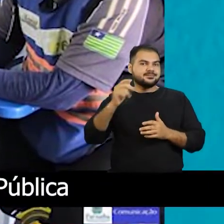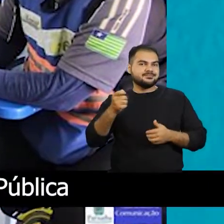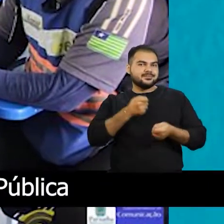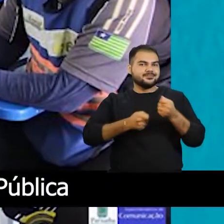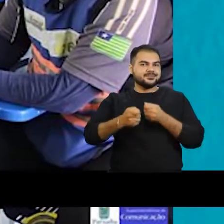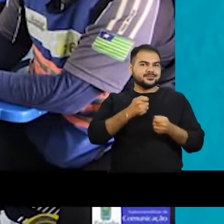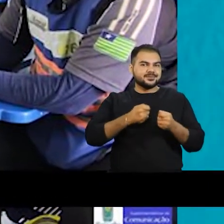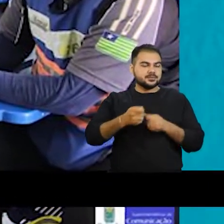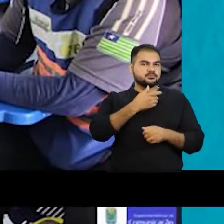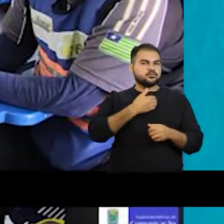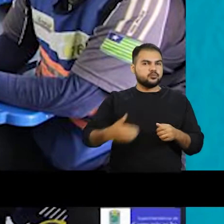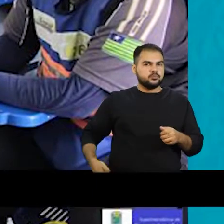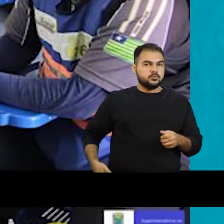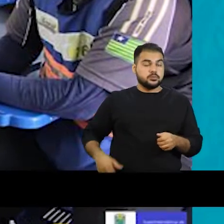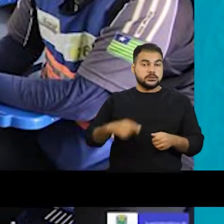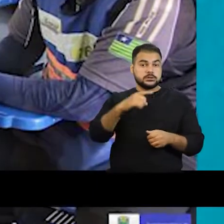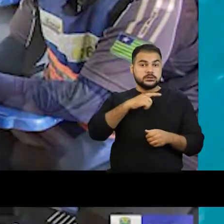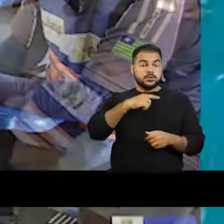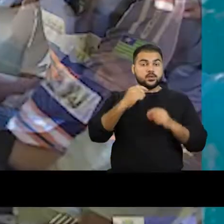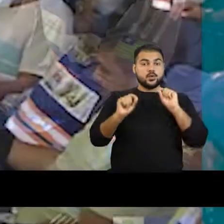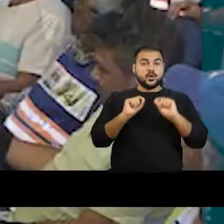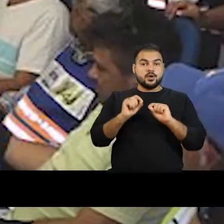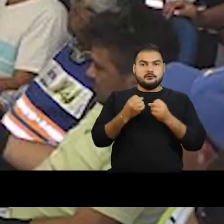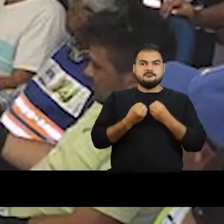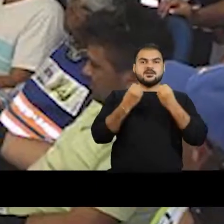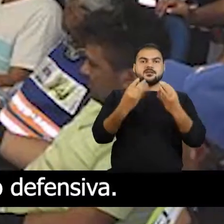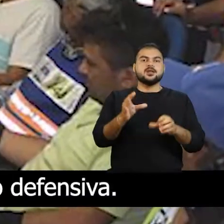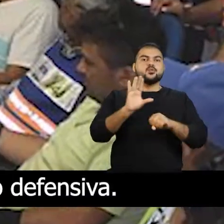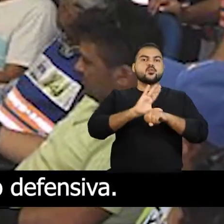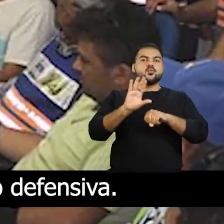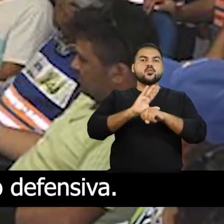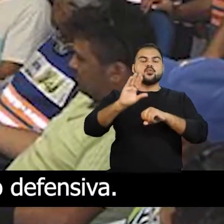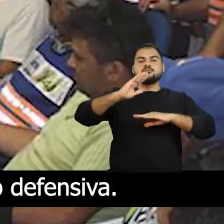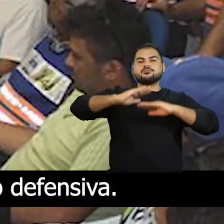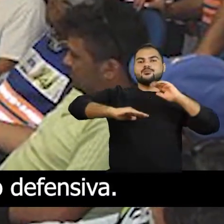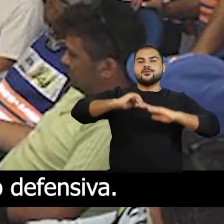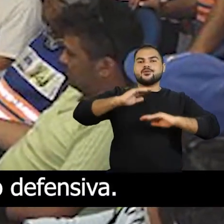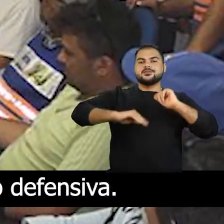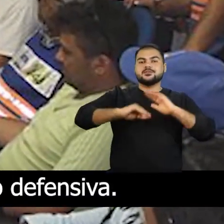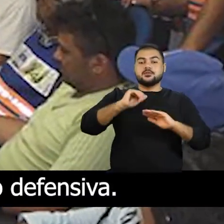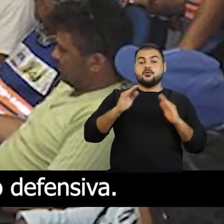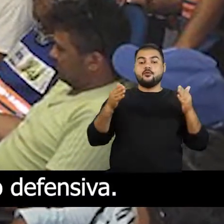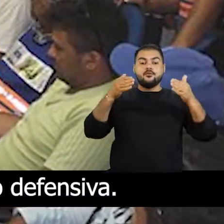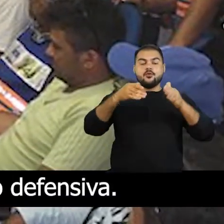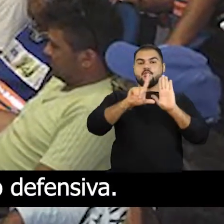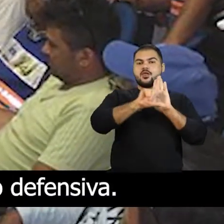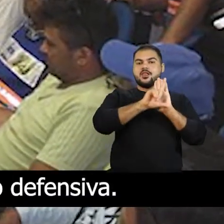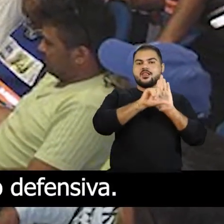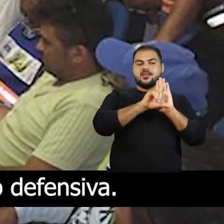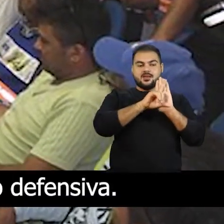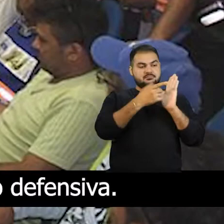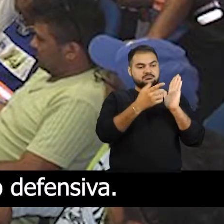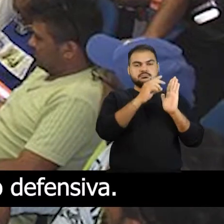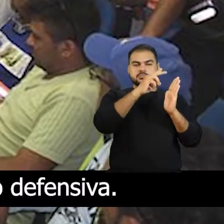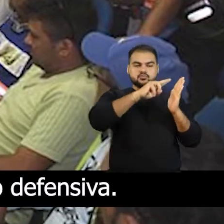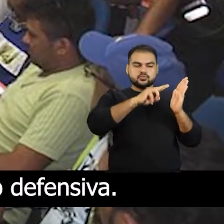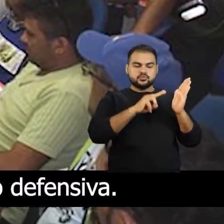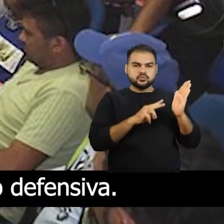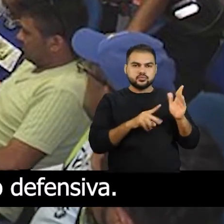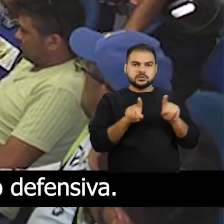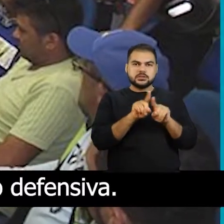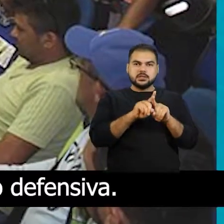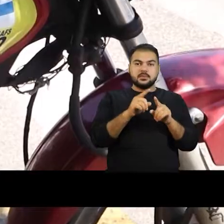Administração Pública, foram ofertados cursos de capacitação, sobretudo voltados à legislação de trânsito e